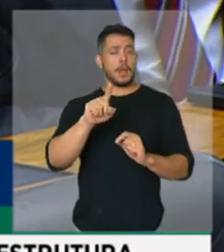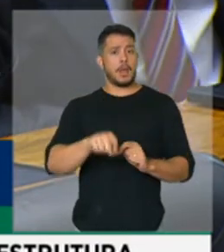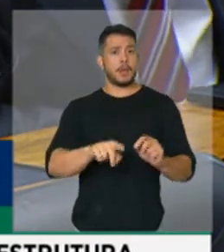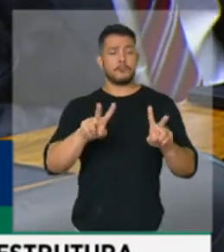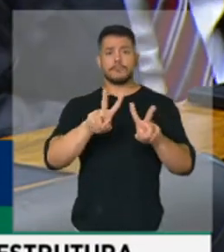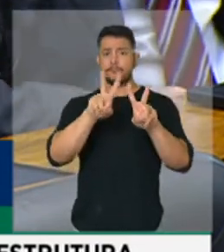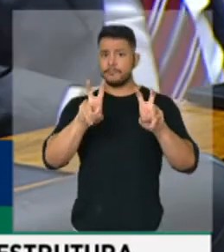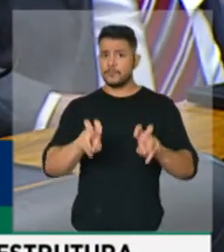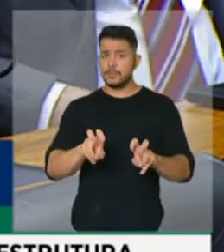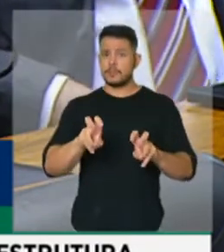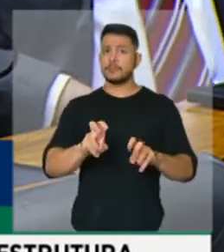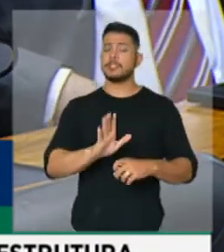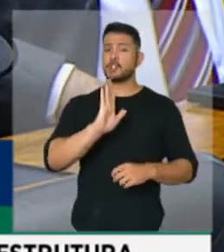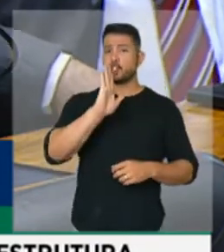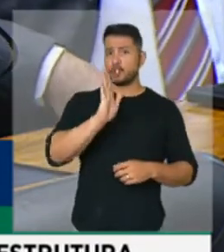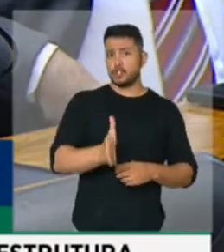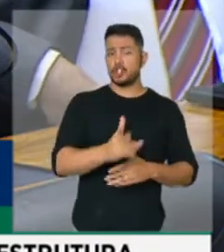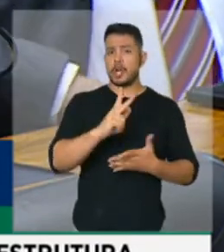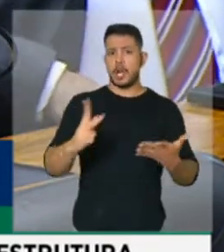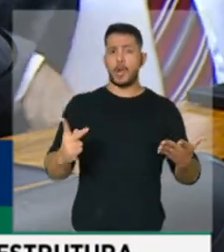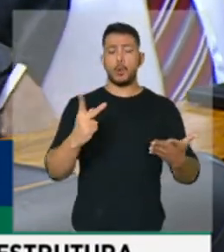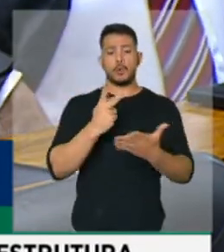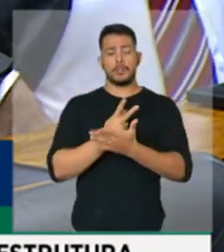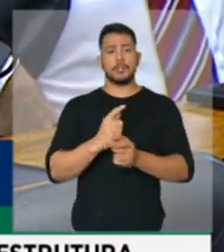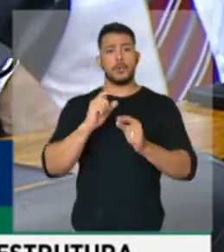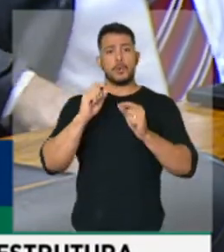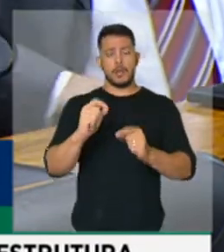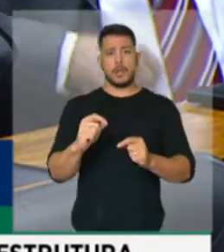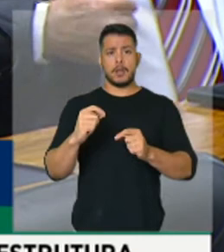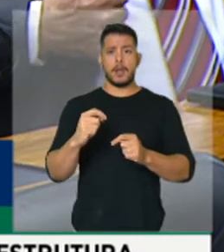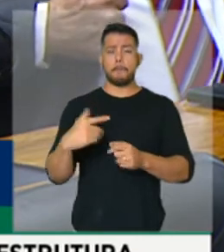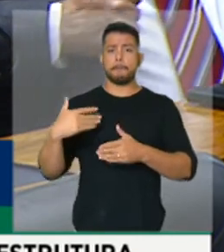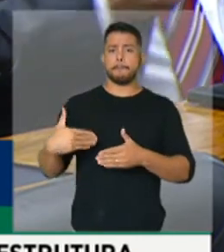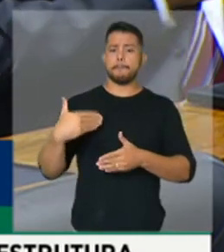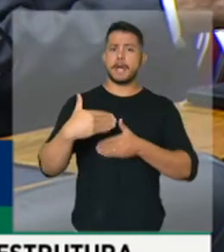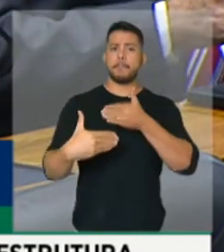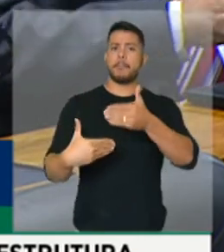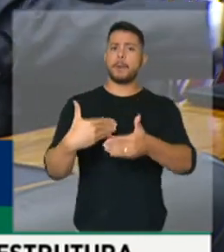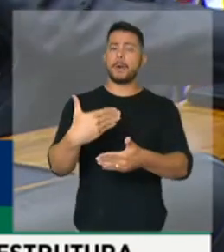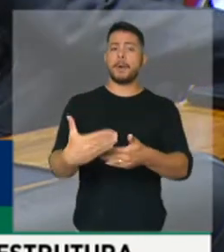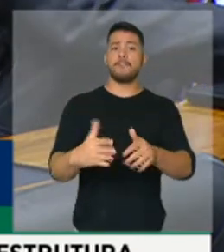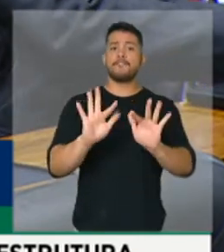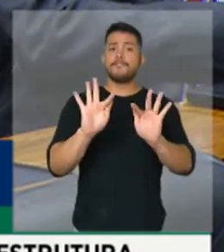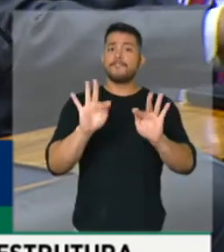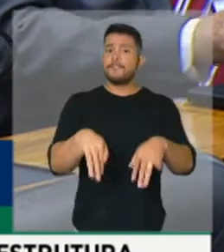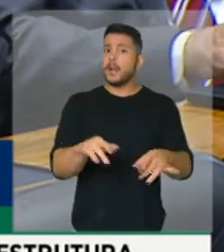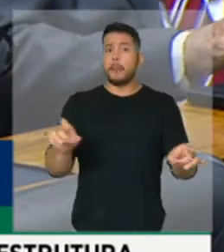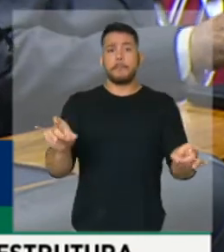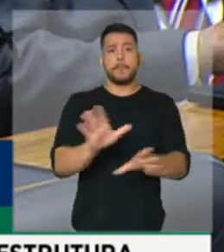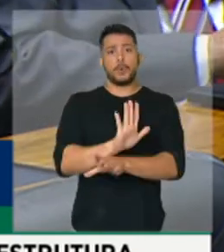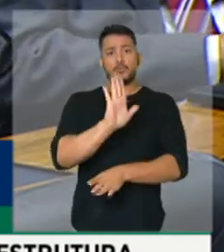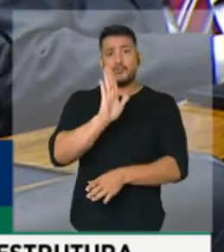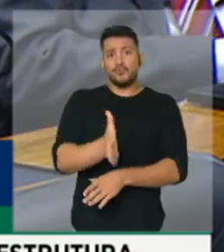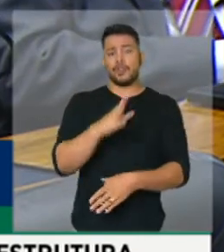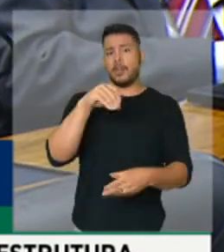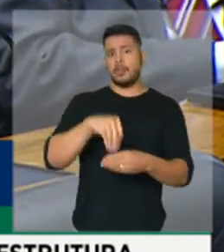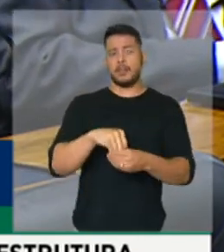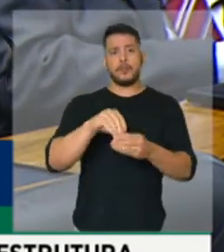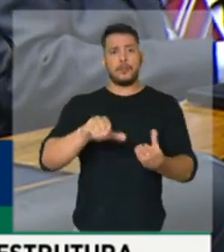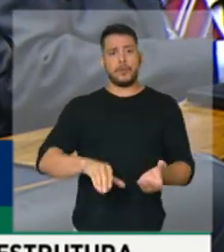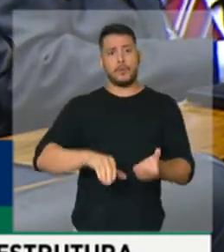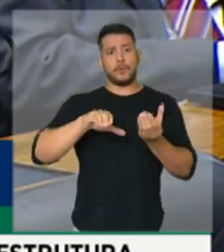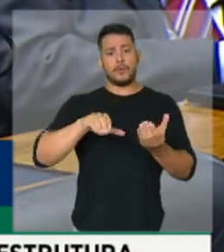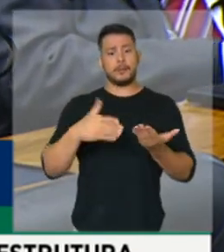sua tramitação legislativa concluída no âmbito deste Congresso Nacional. A